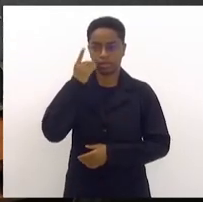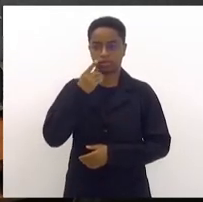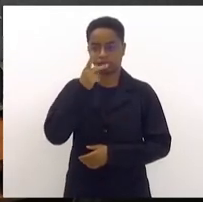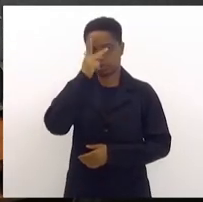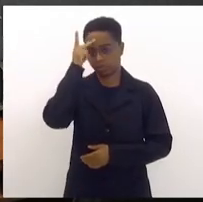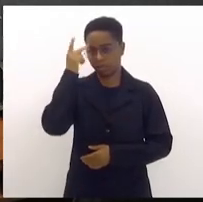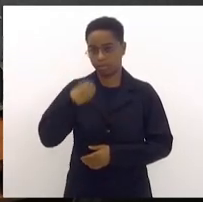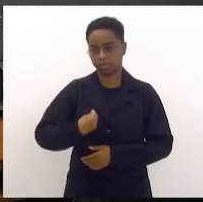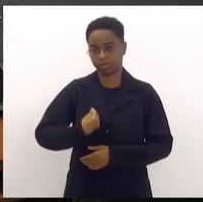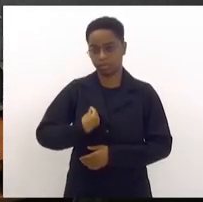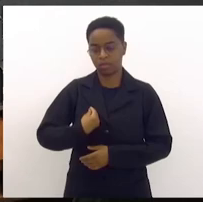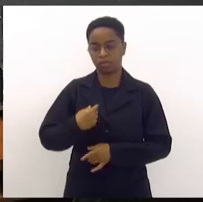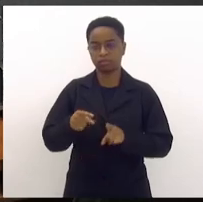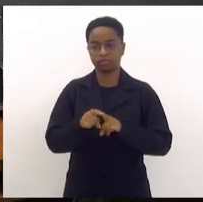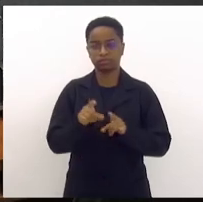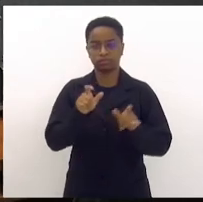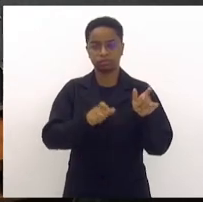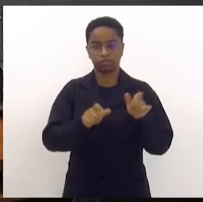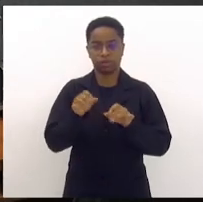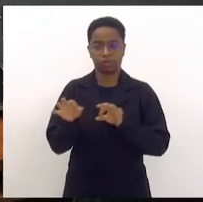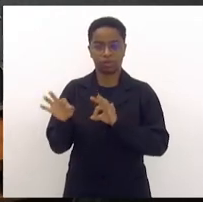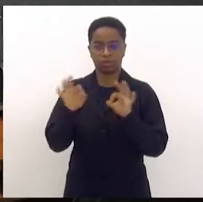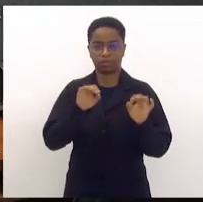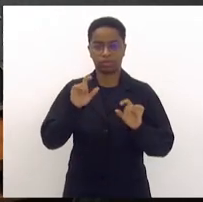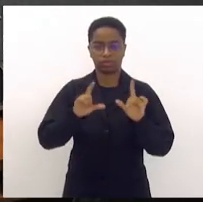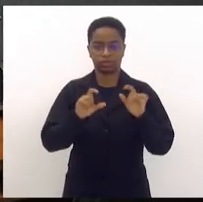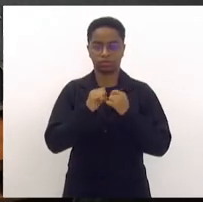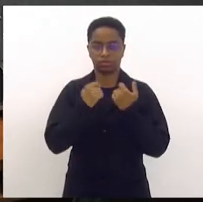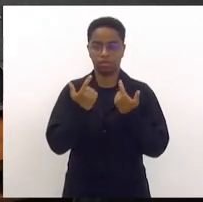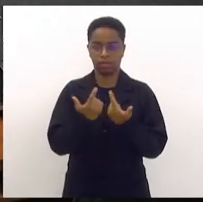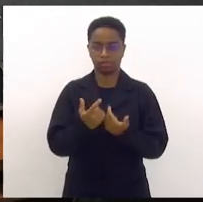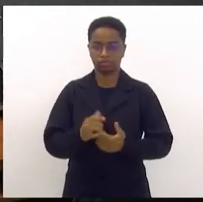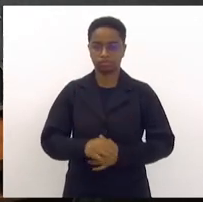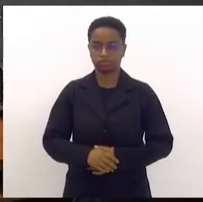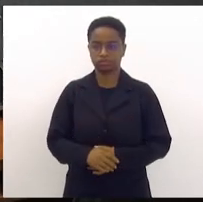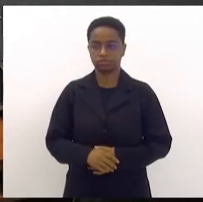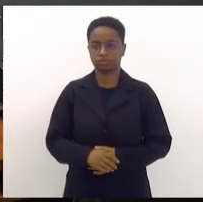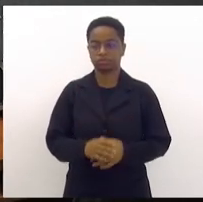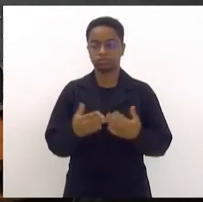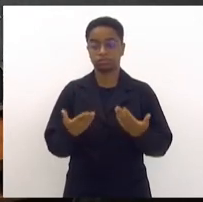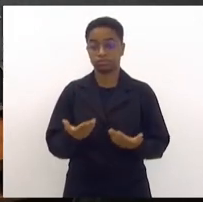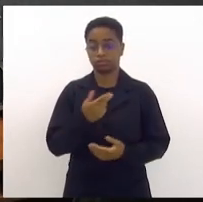presente e quem nos assiste pela TV Alerj. Presidente,